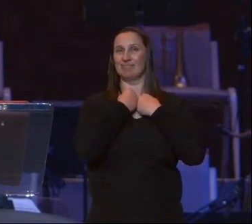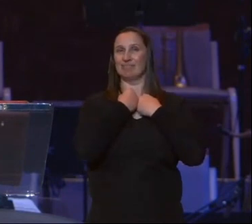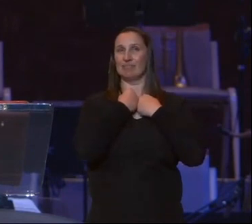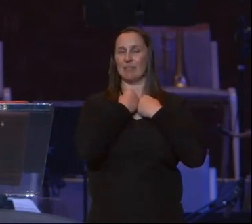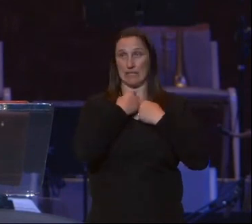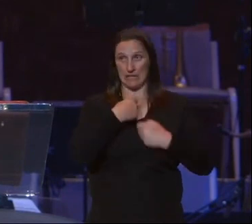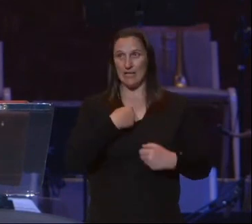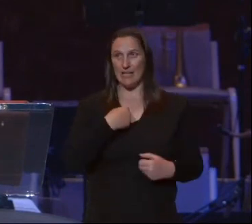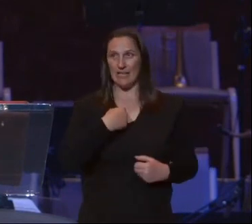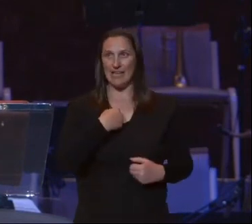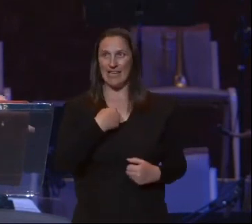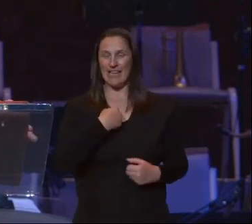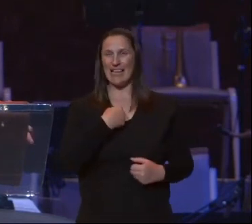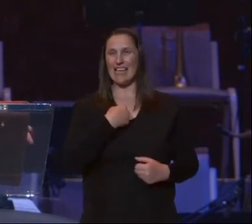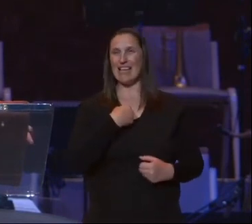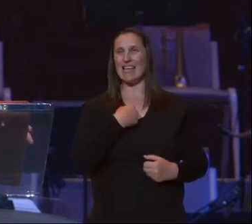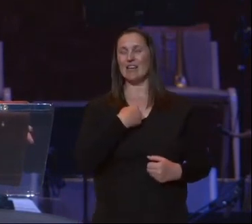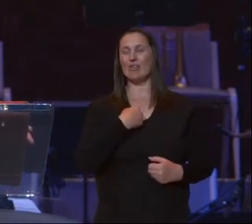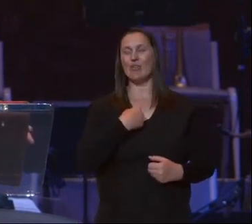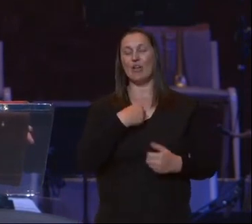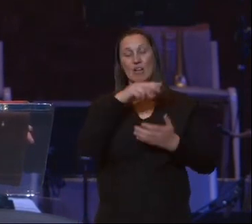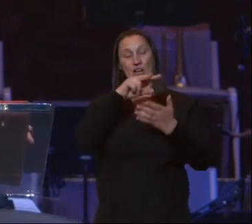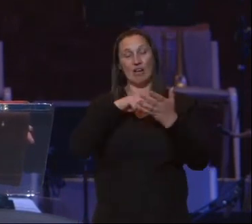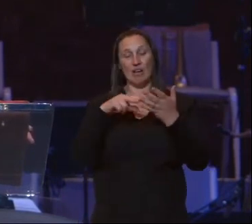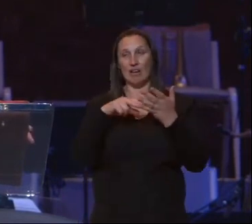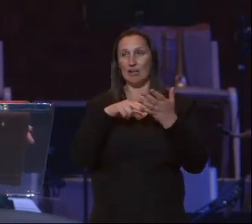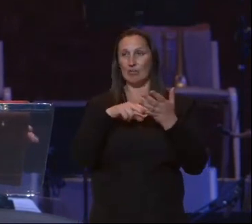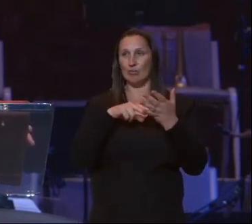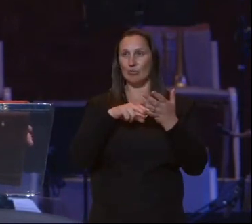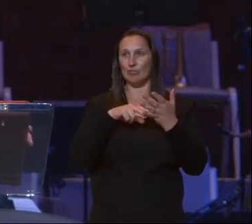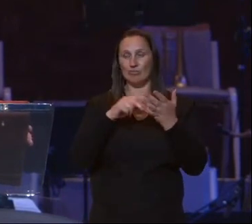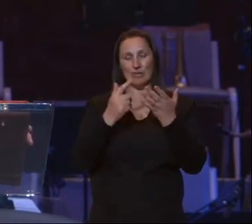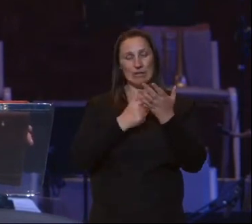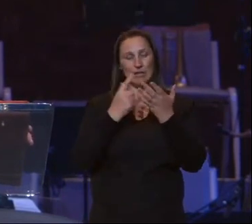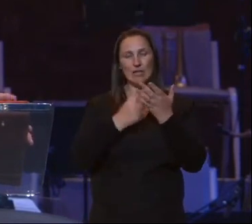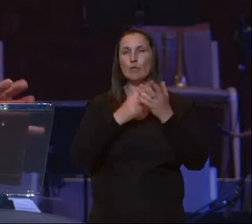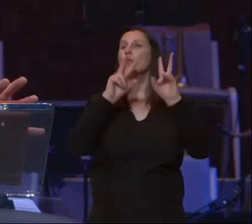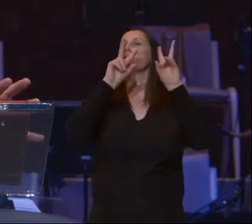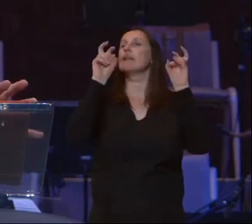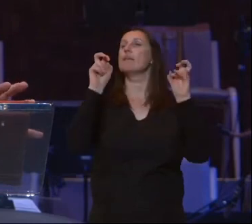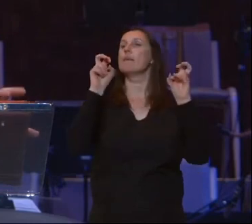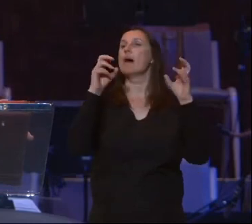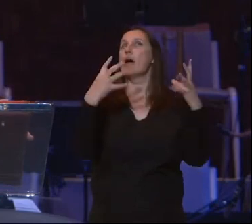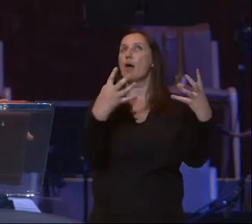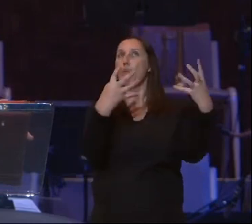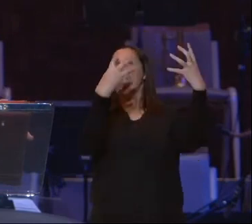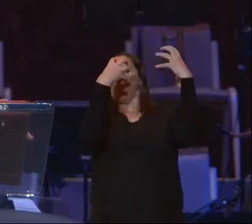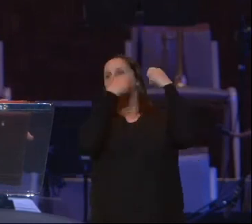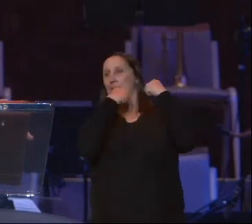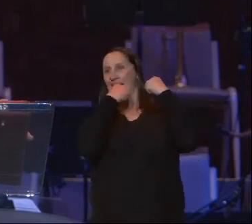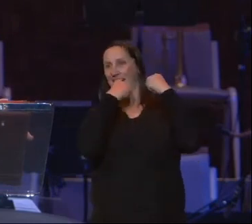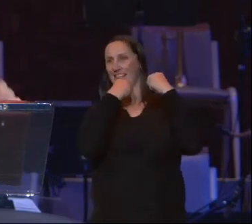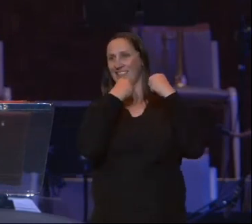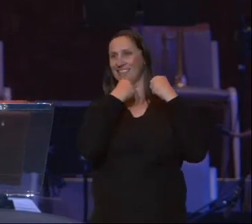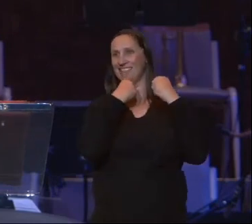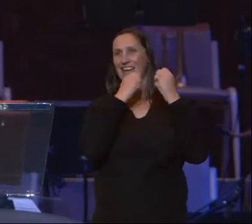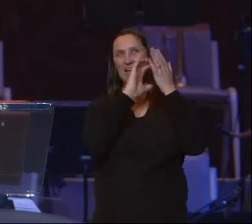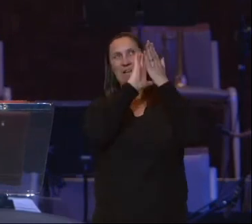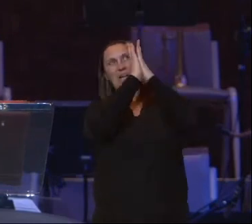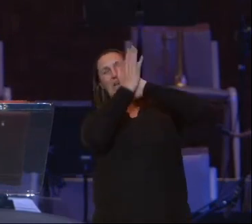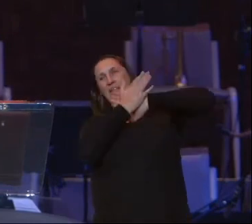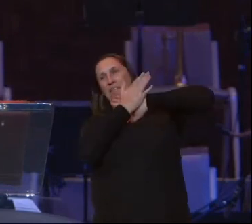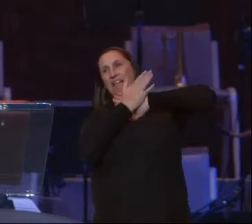livro Esmagado, do T.D. Jakes, e ele começa contando a história